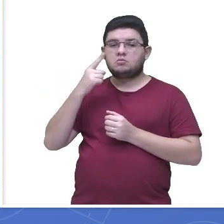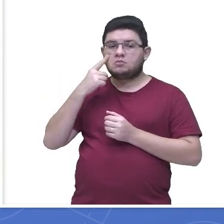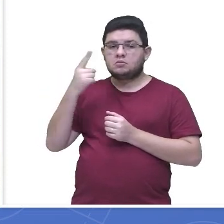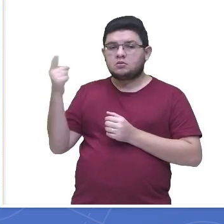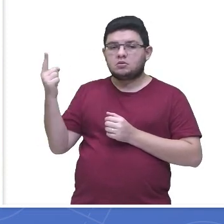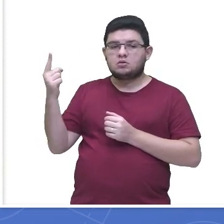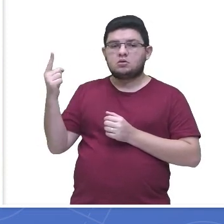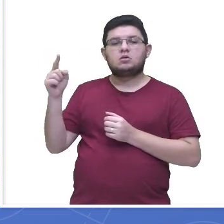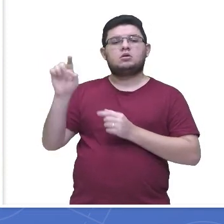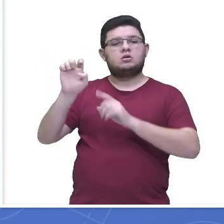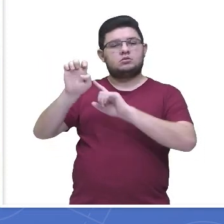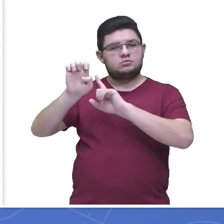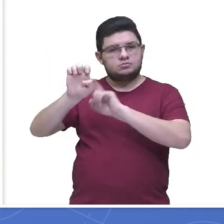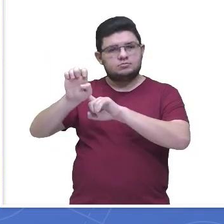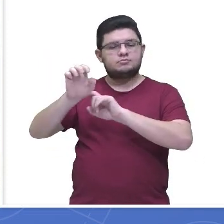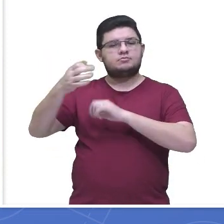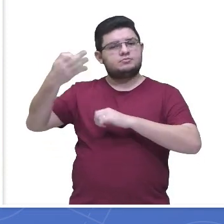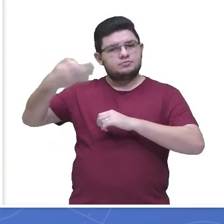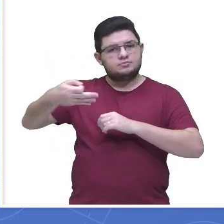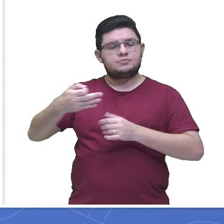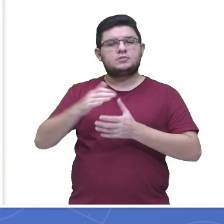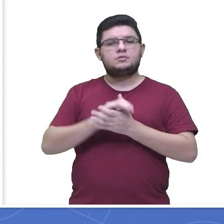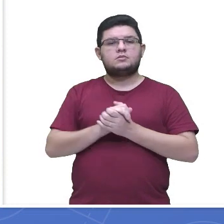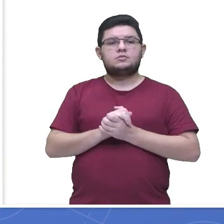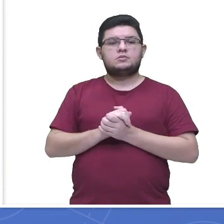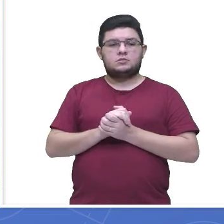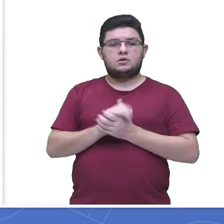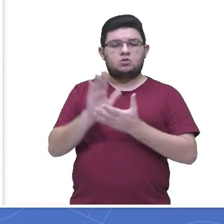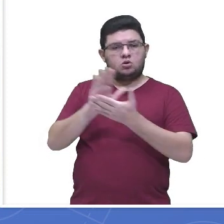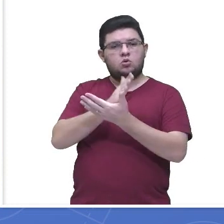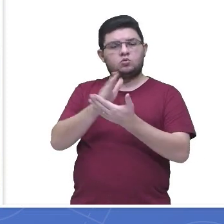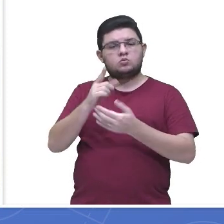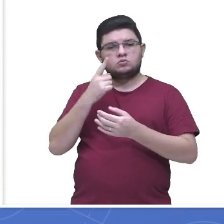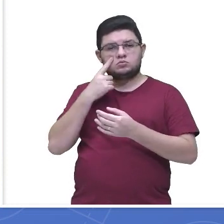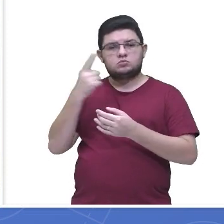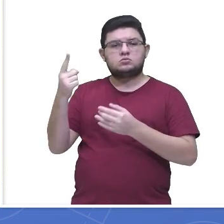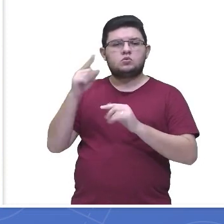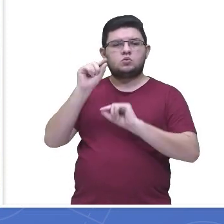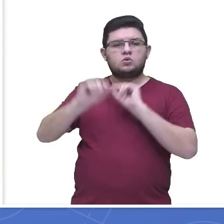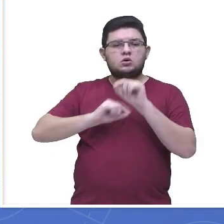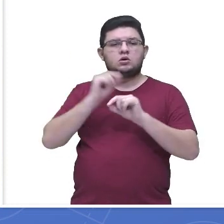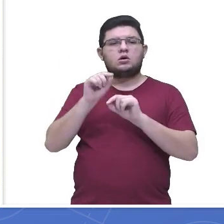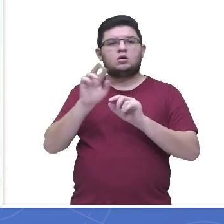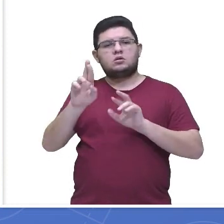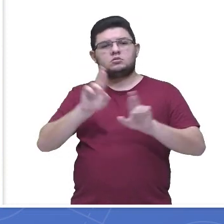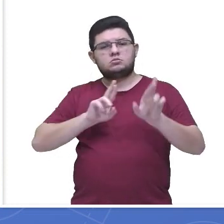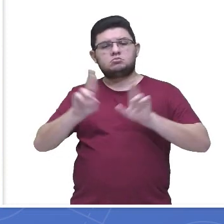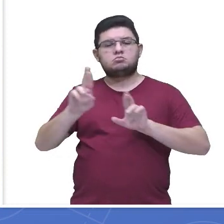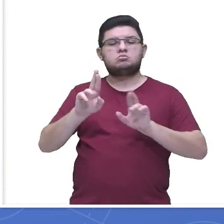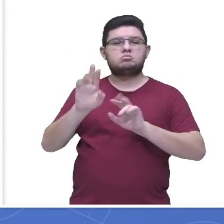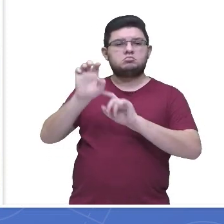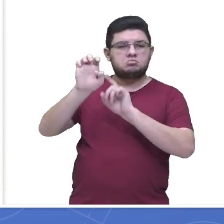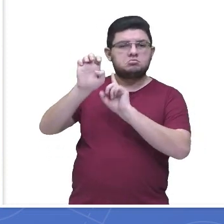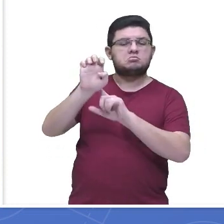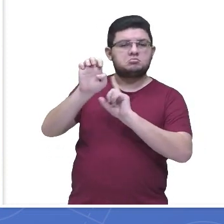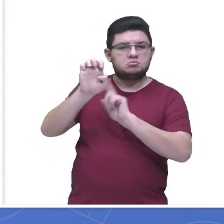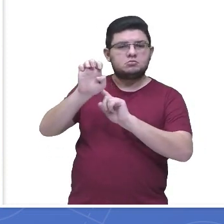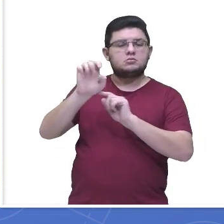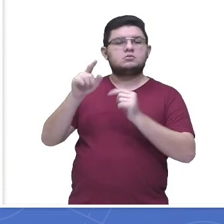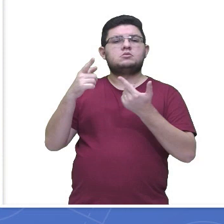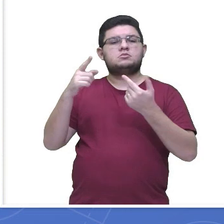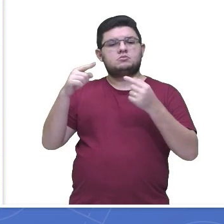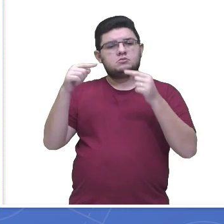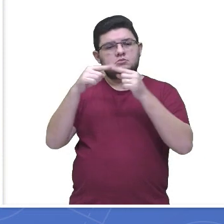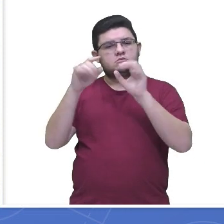é a letra E, exatamente como alguns de vocês responderam, carioteca, que é justamente aquela membrana que envolve o núcleo